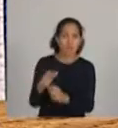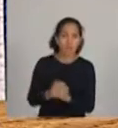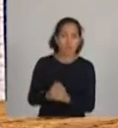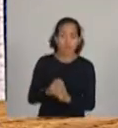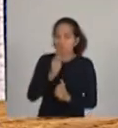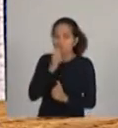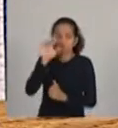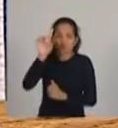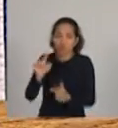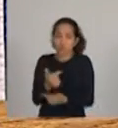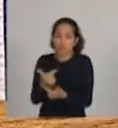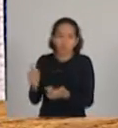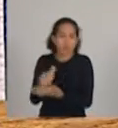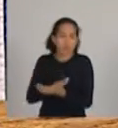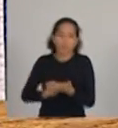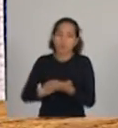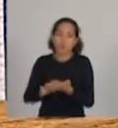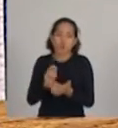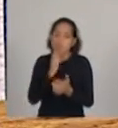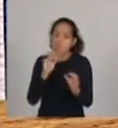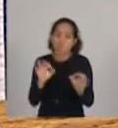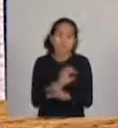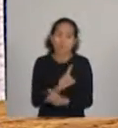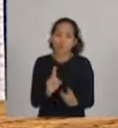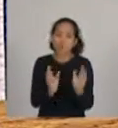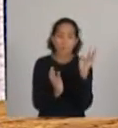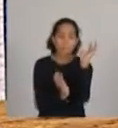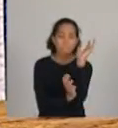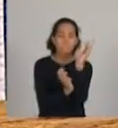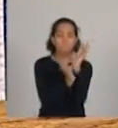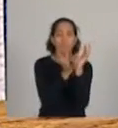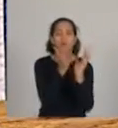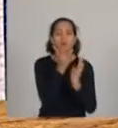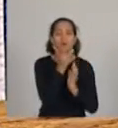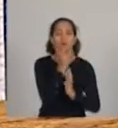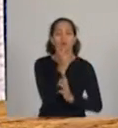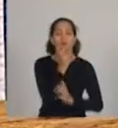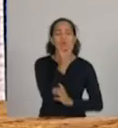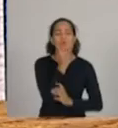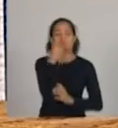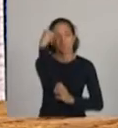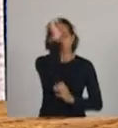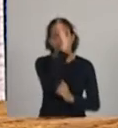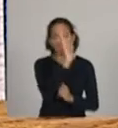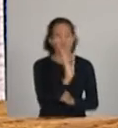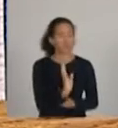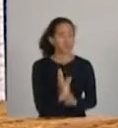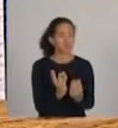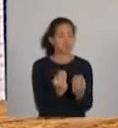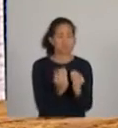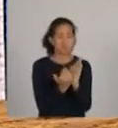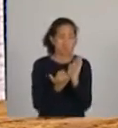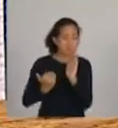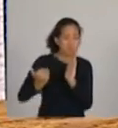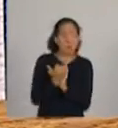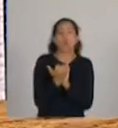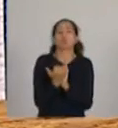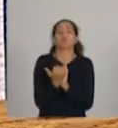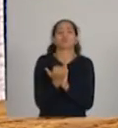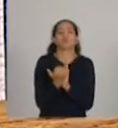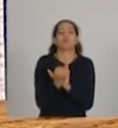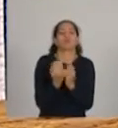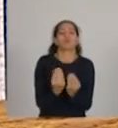ter, por não ter sido concluído. Então, a burocracia no Brasil, ela continua excessiva. Uma